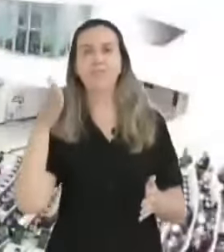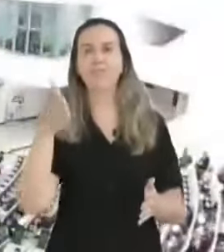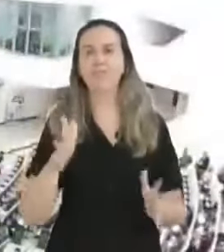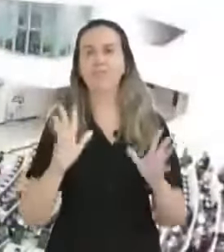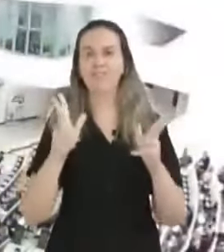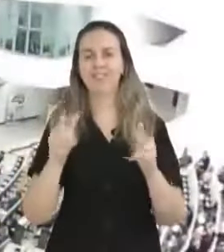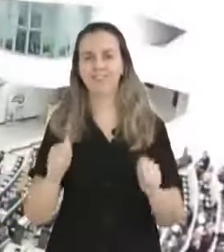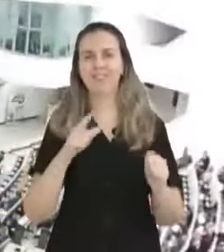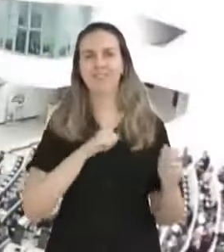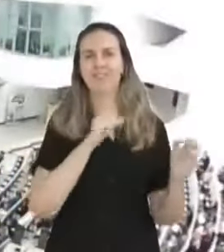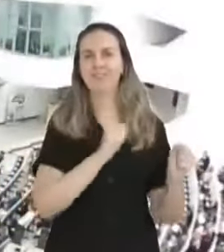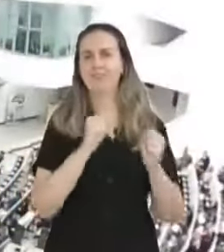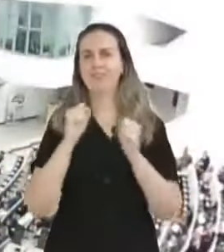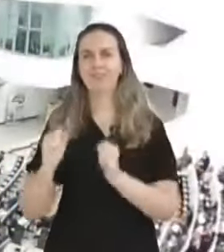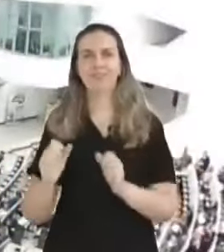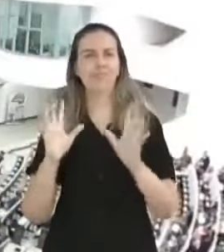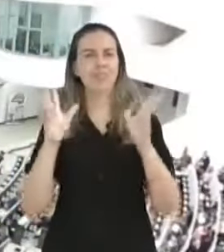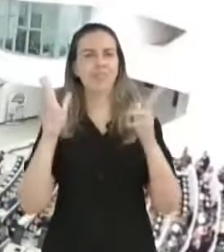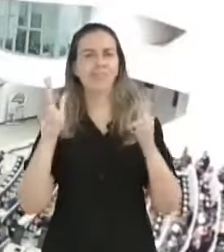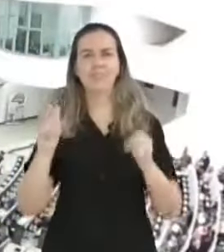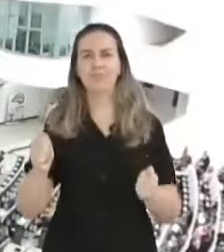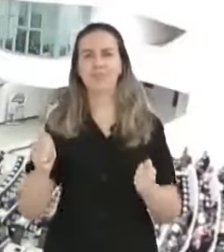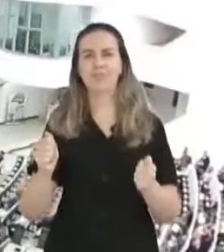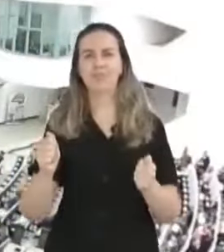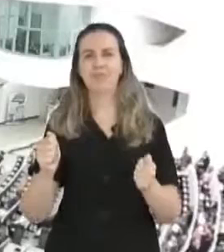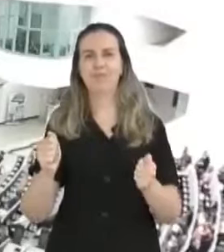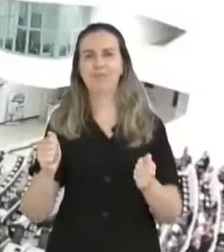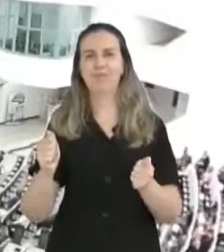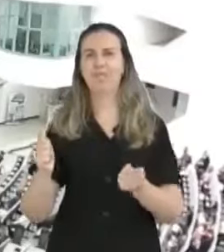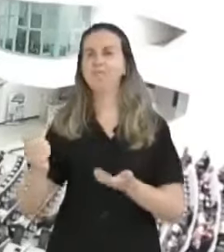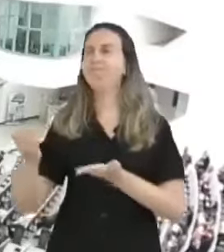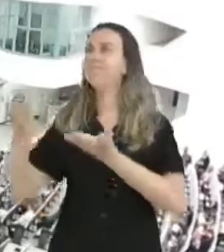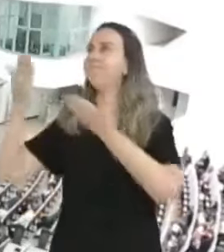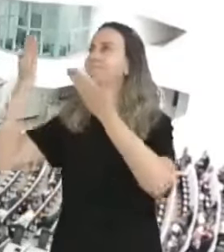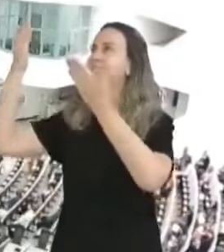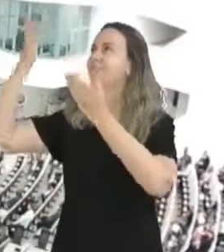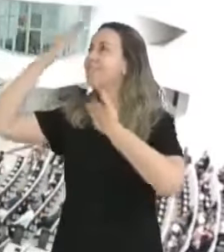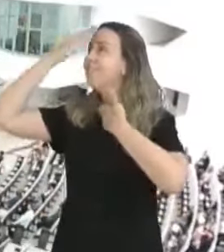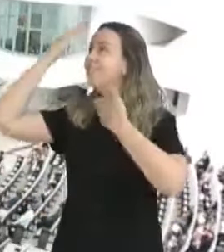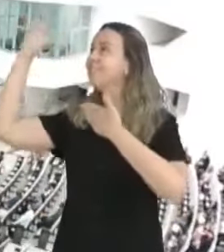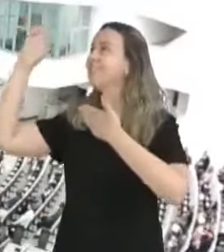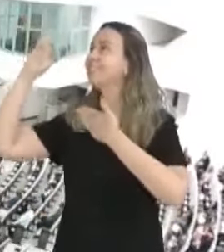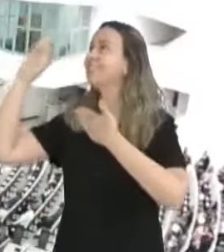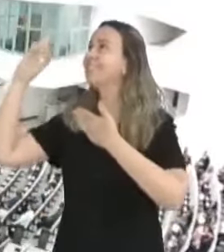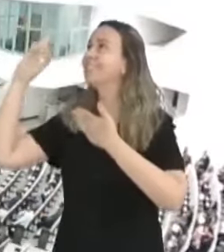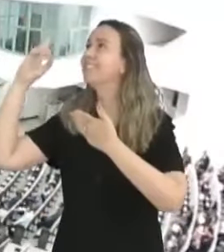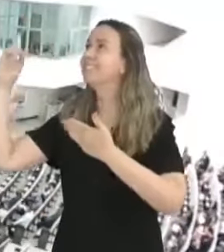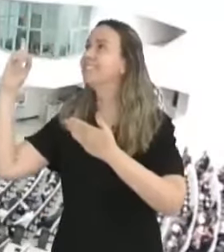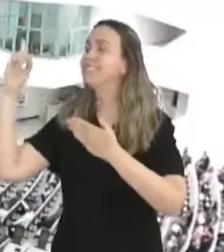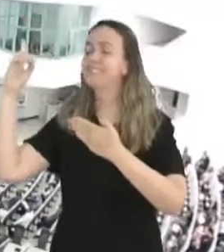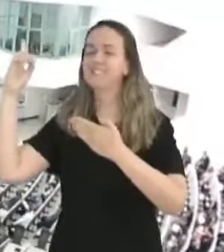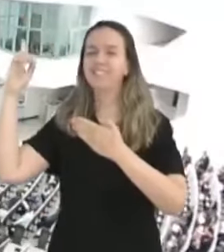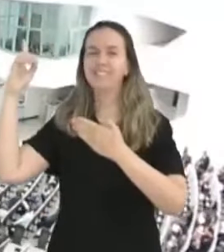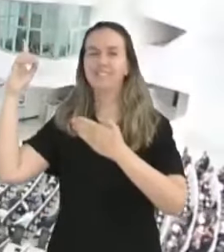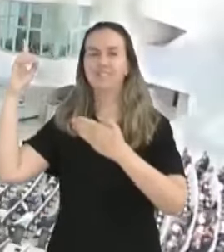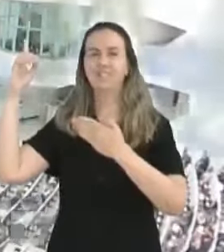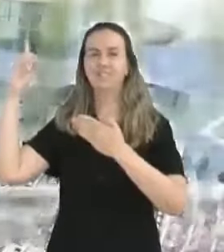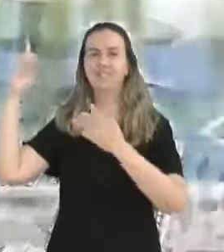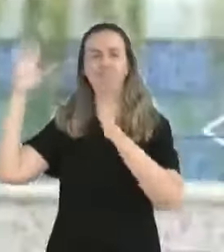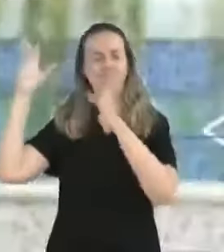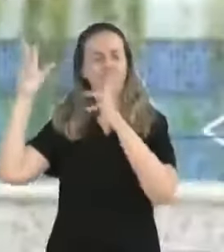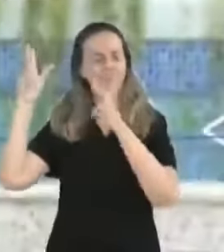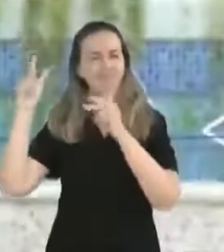podem glorificar a sua grandeza? Levante a sua mão para o céu e solte aquele glória a Deus que